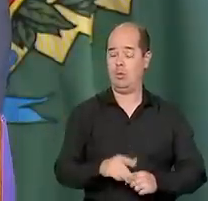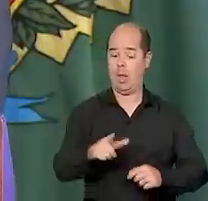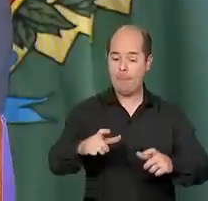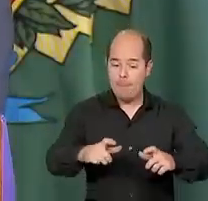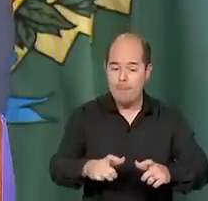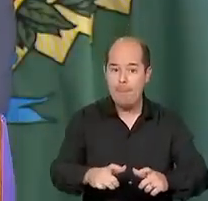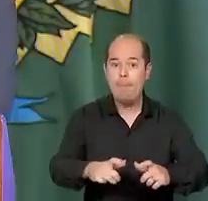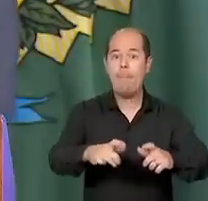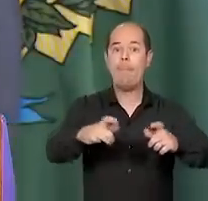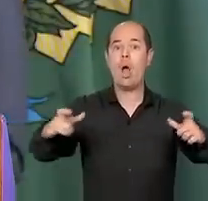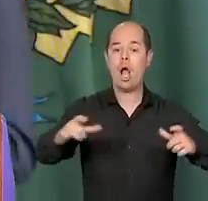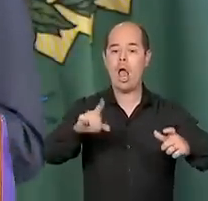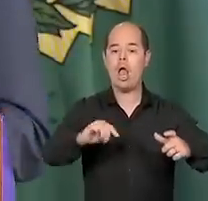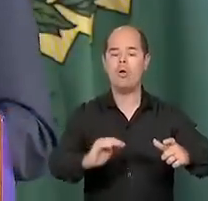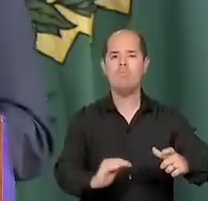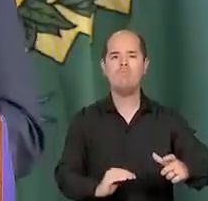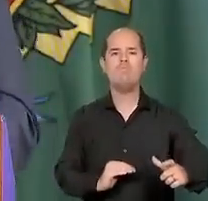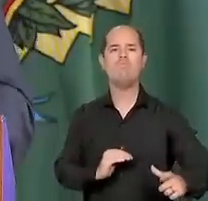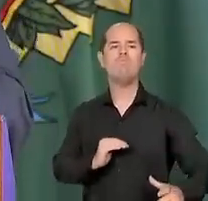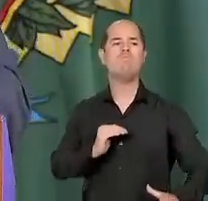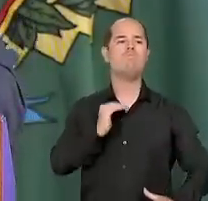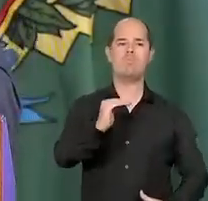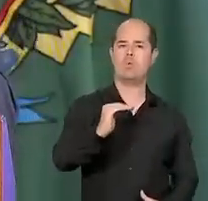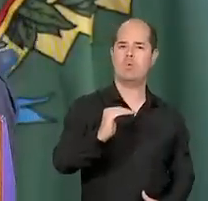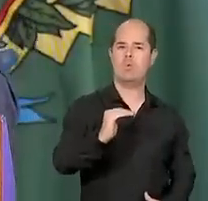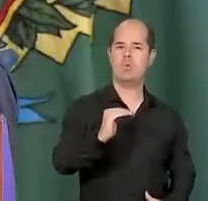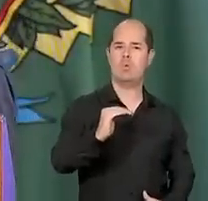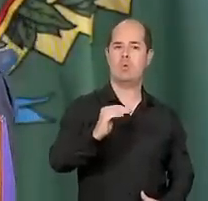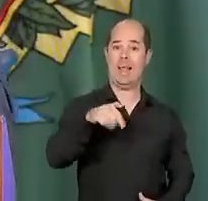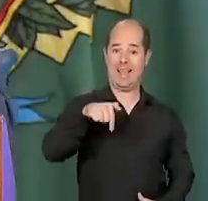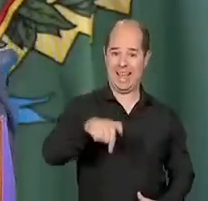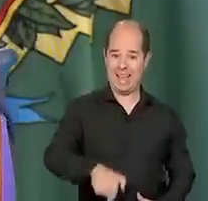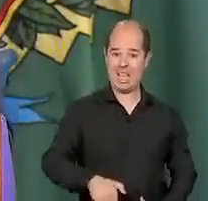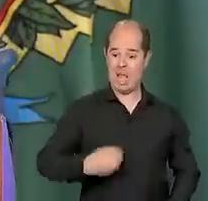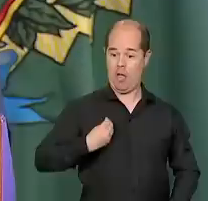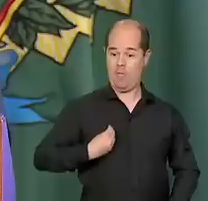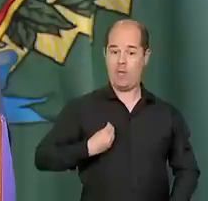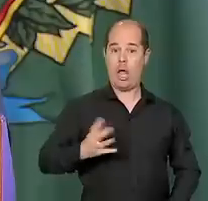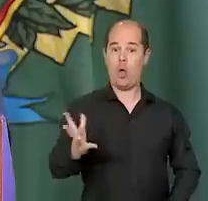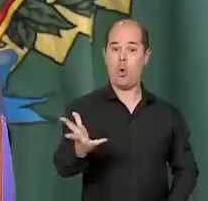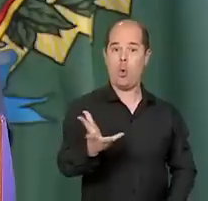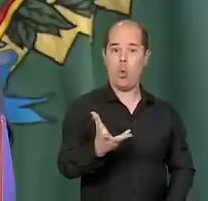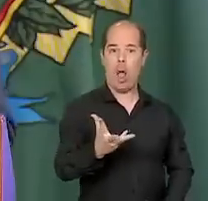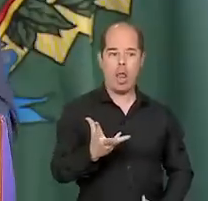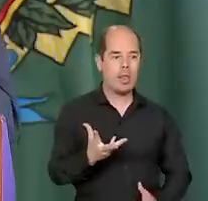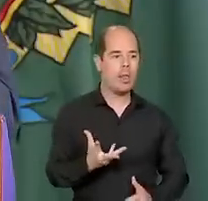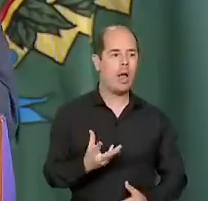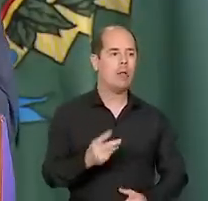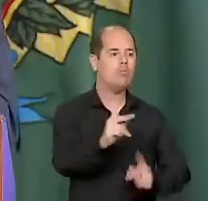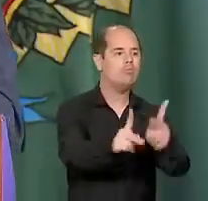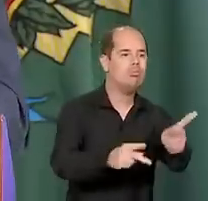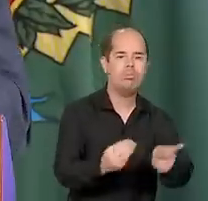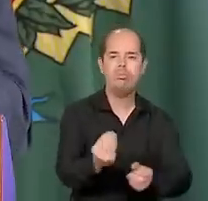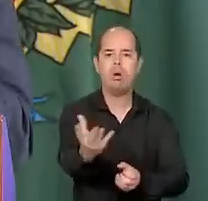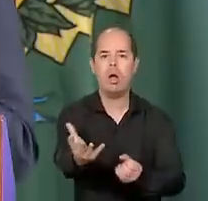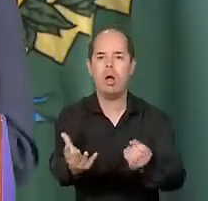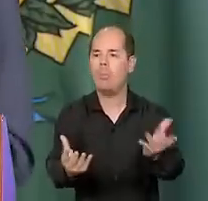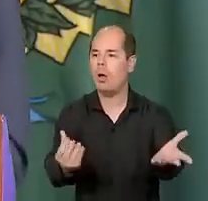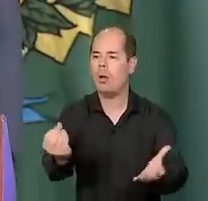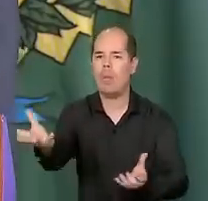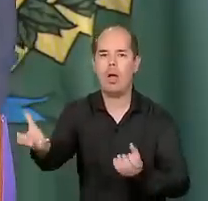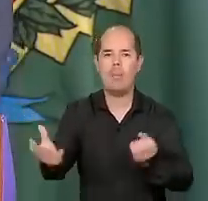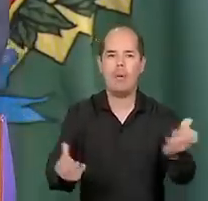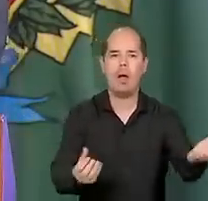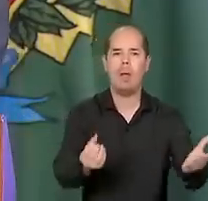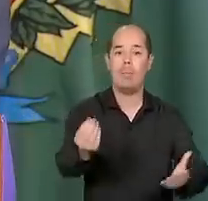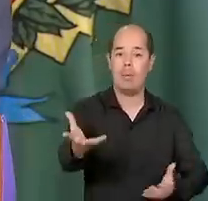definir um país soberano com qualidade de vida para o seu povo. A gente precisa